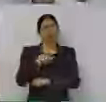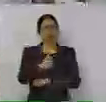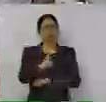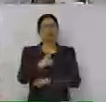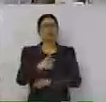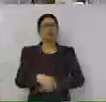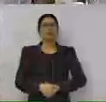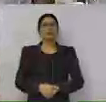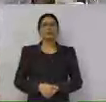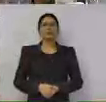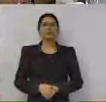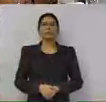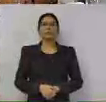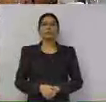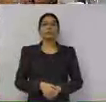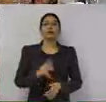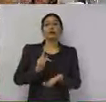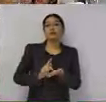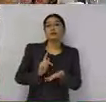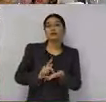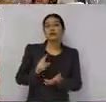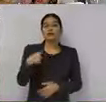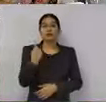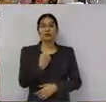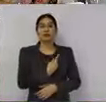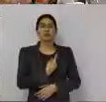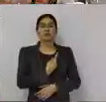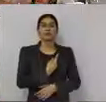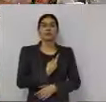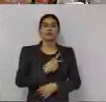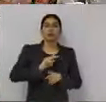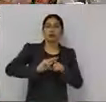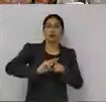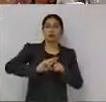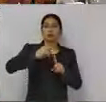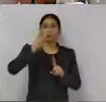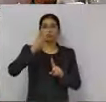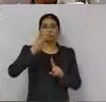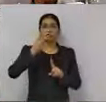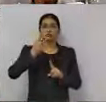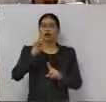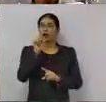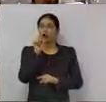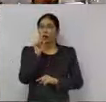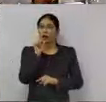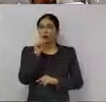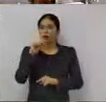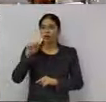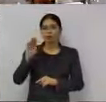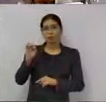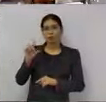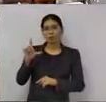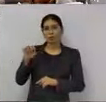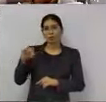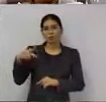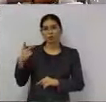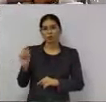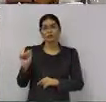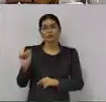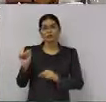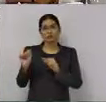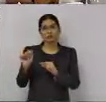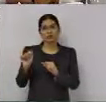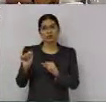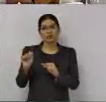E na realidade, a gente aumentando a produção de água de Bolonha, a gente vai